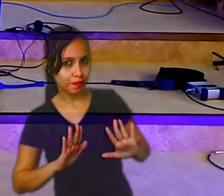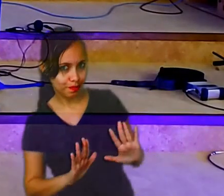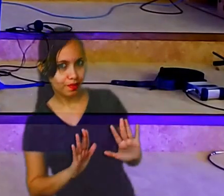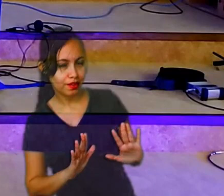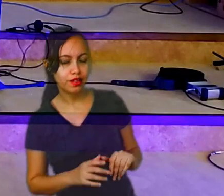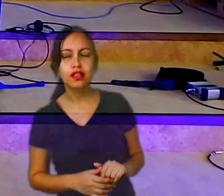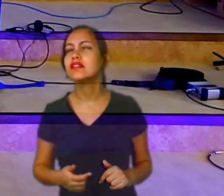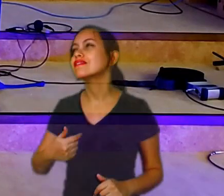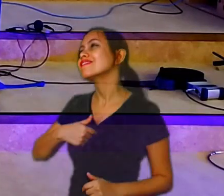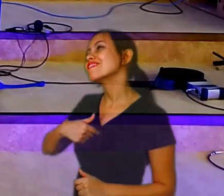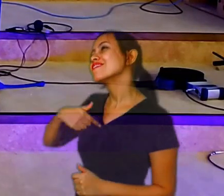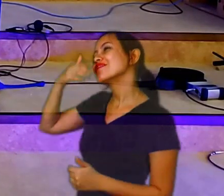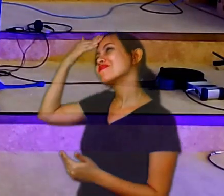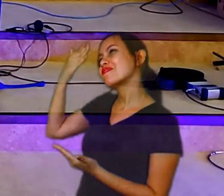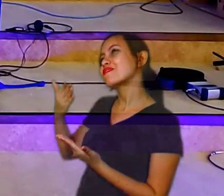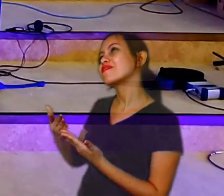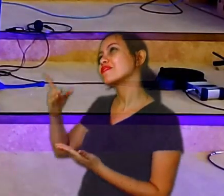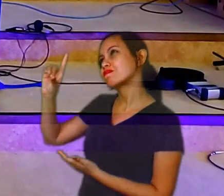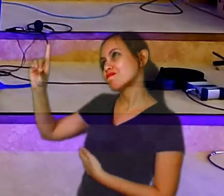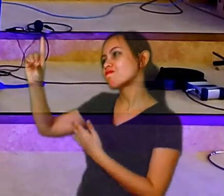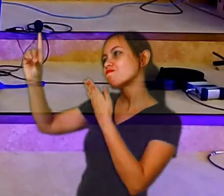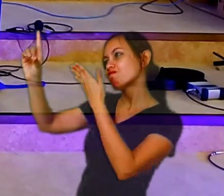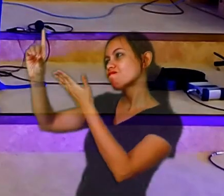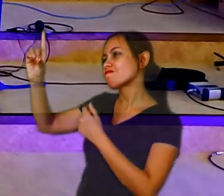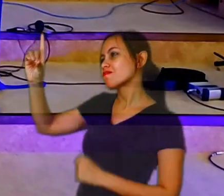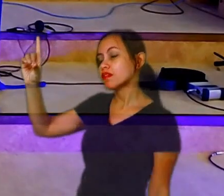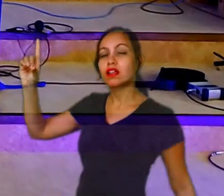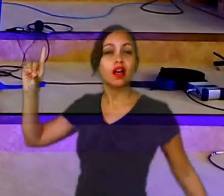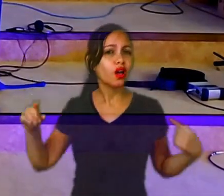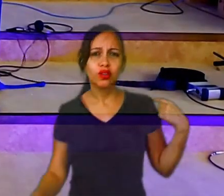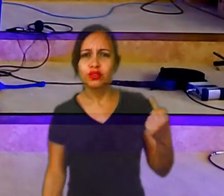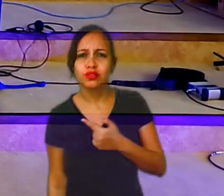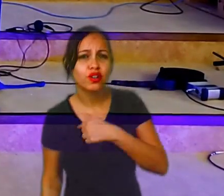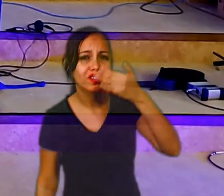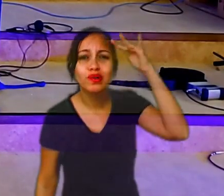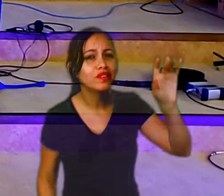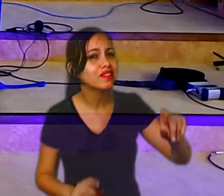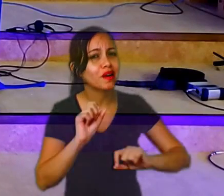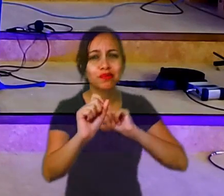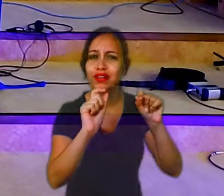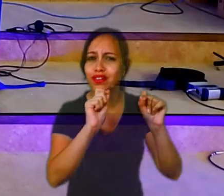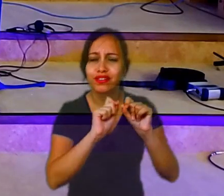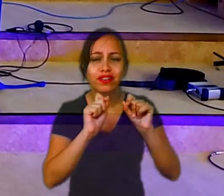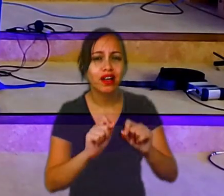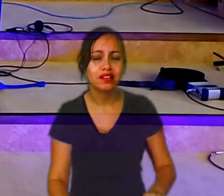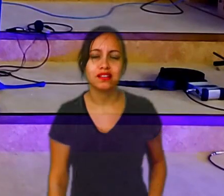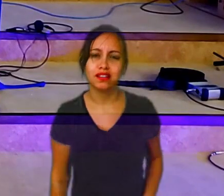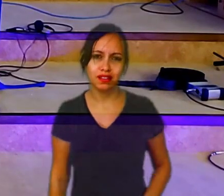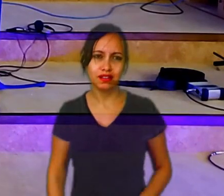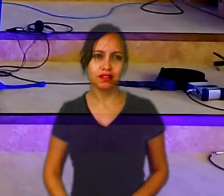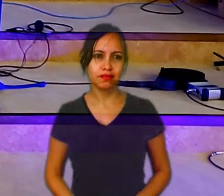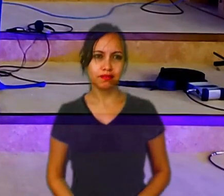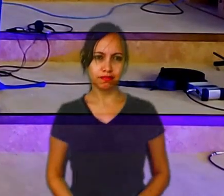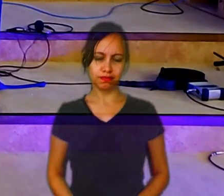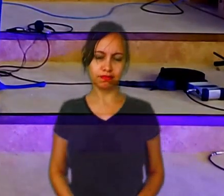Mas eu confio no Senhor. Nós não sabemos o que fazer. Olha o que Josafá diz na